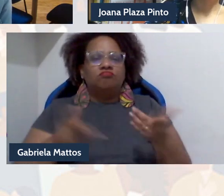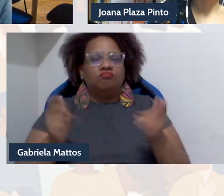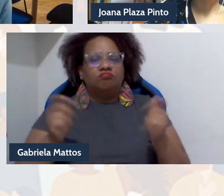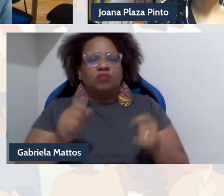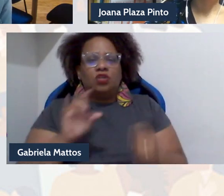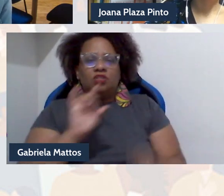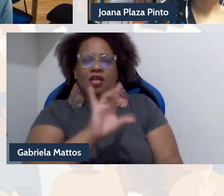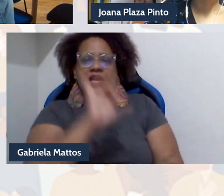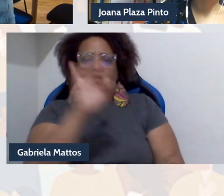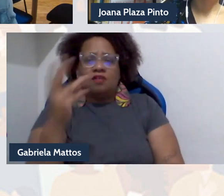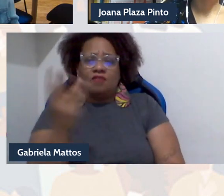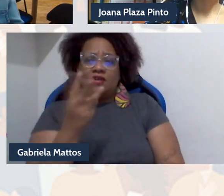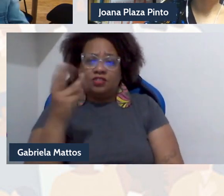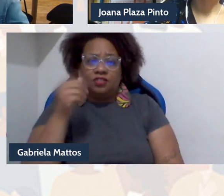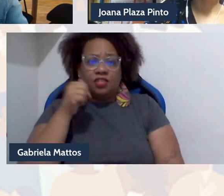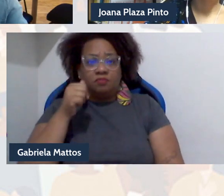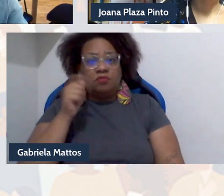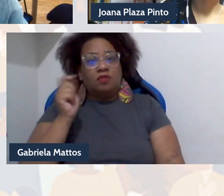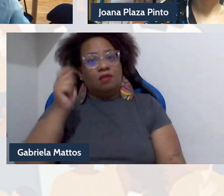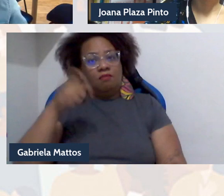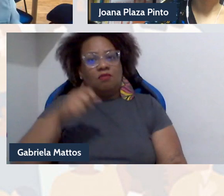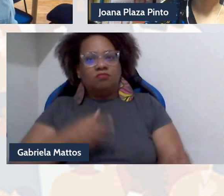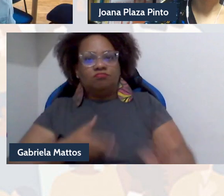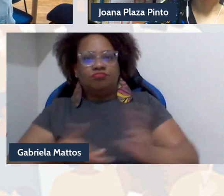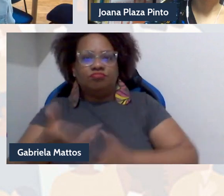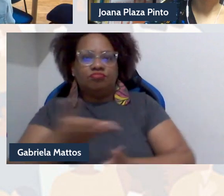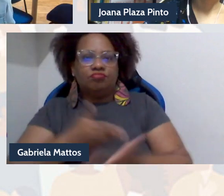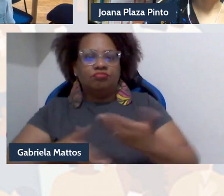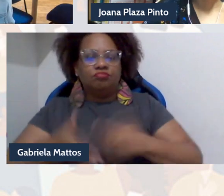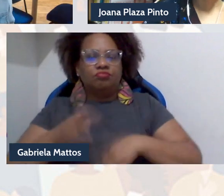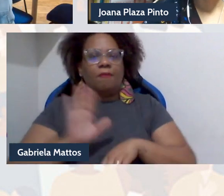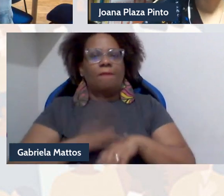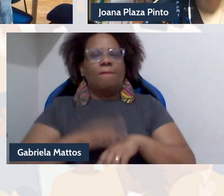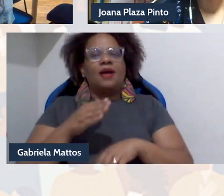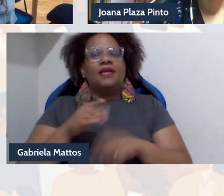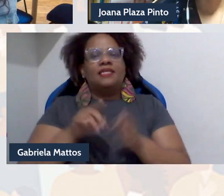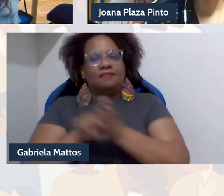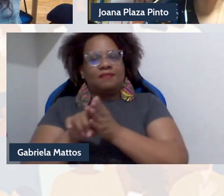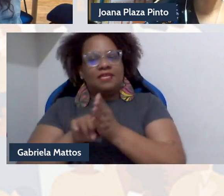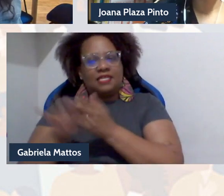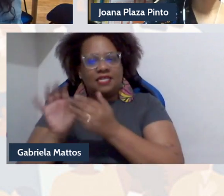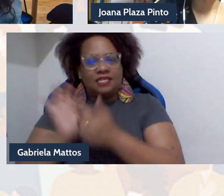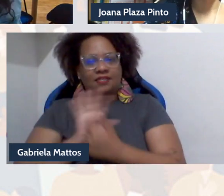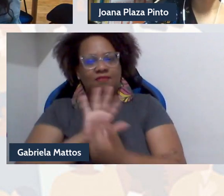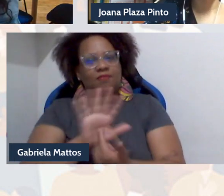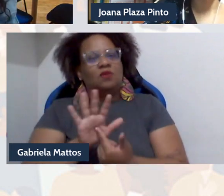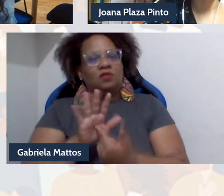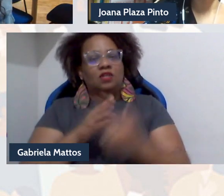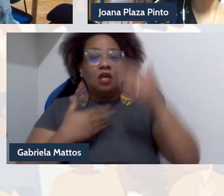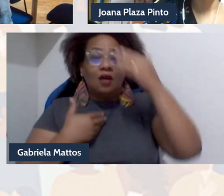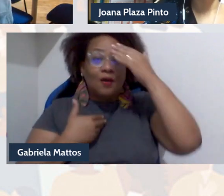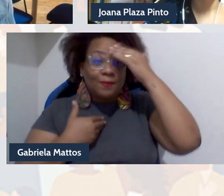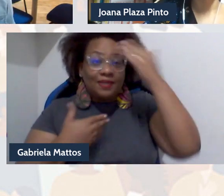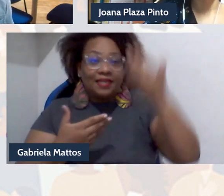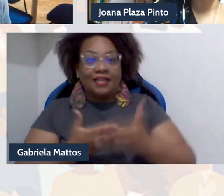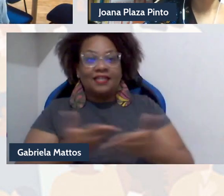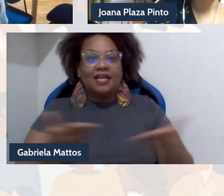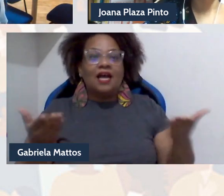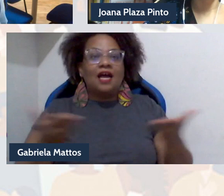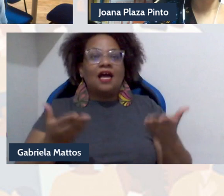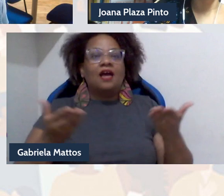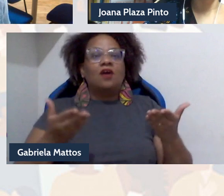a Liana e a Lola pudessem trazer um pouco mais das suas pesquisas. Então, muito obrigada, e agora nós vamos para